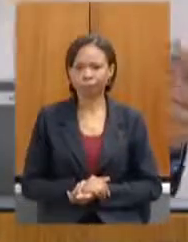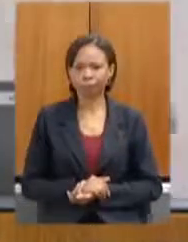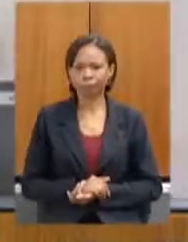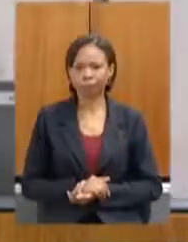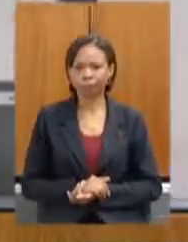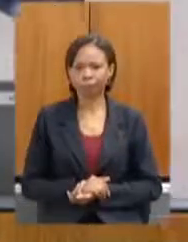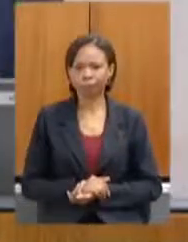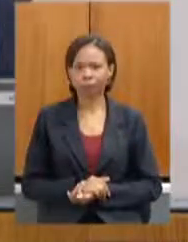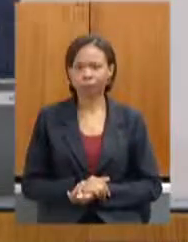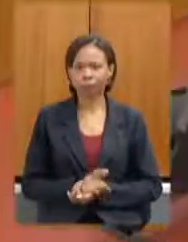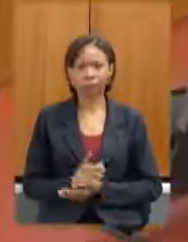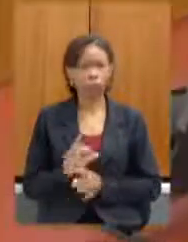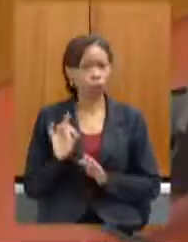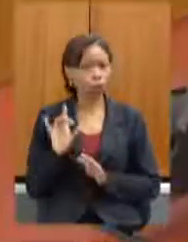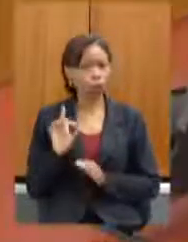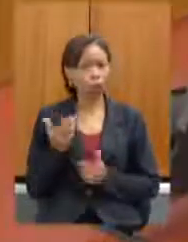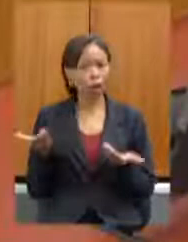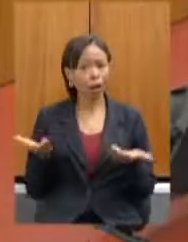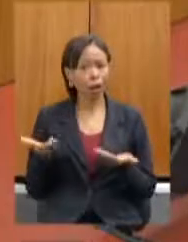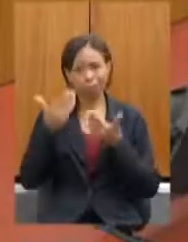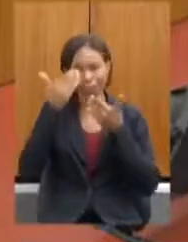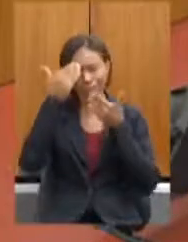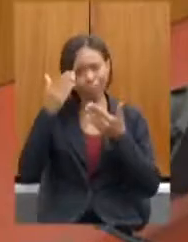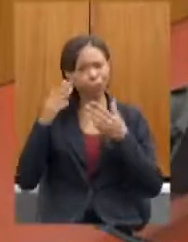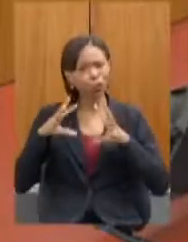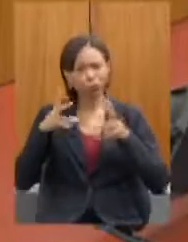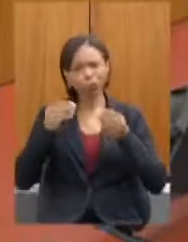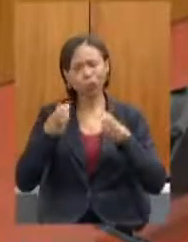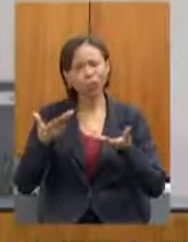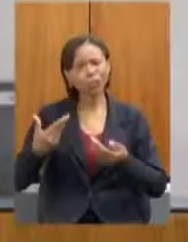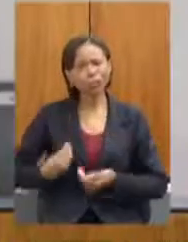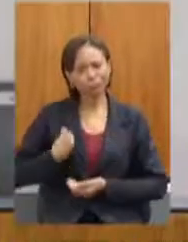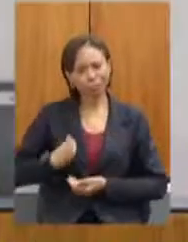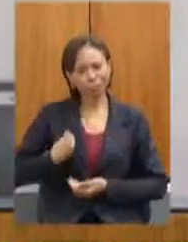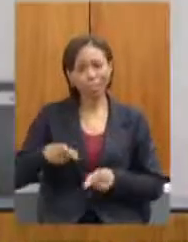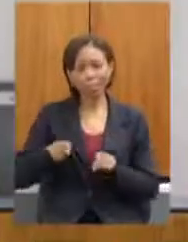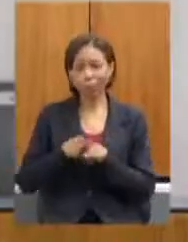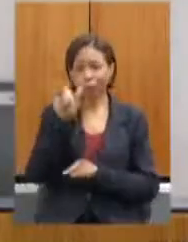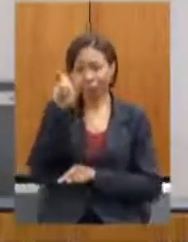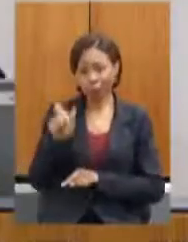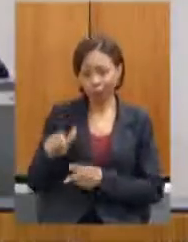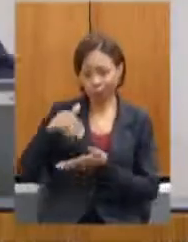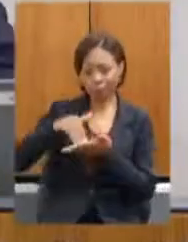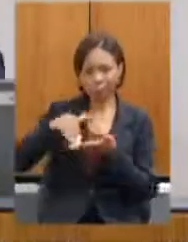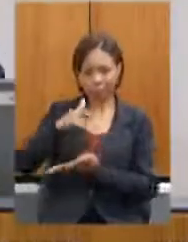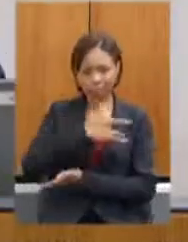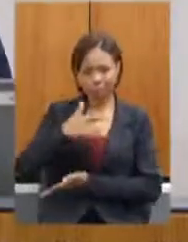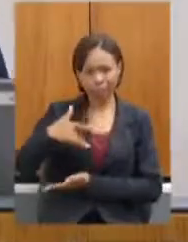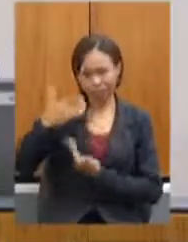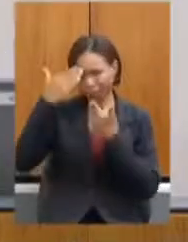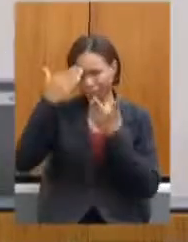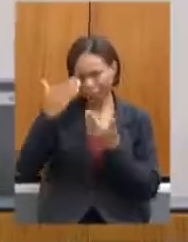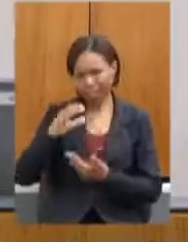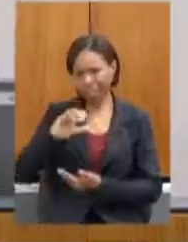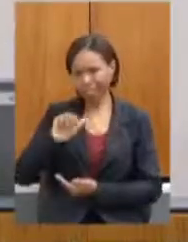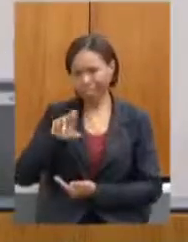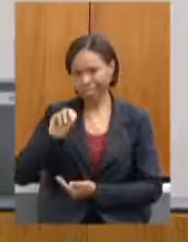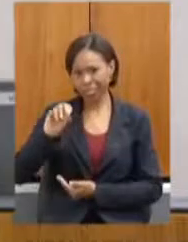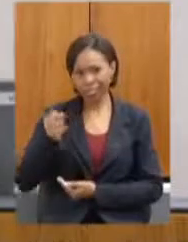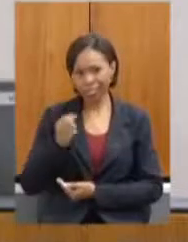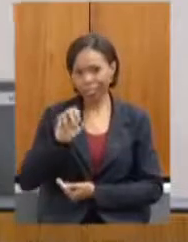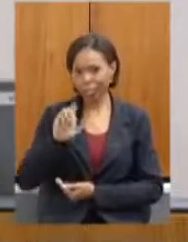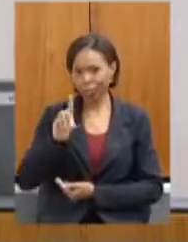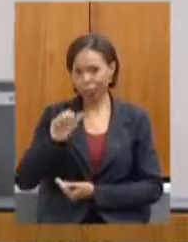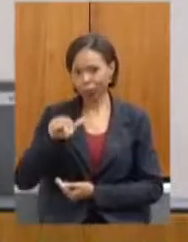nós somos essa agradecer a presença de todos agradecer ao secretário de saúde Dr Carlos Eduardo por